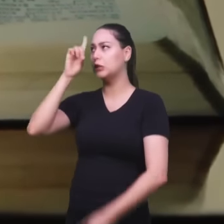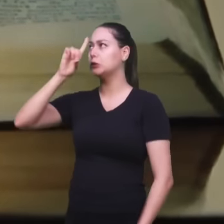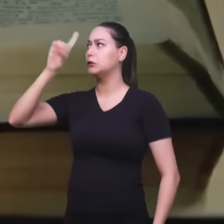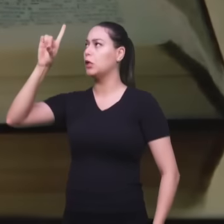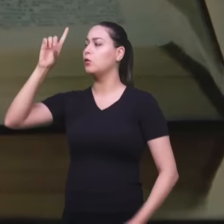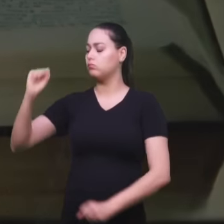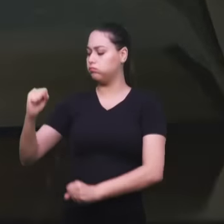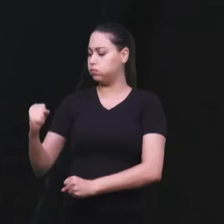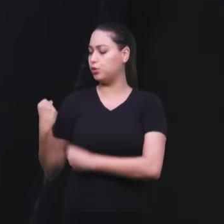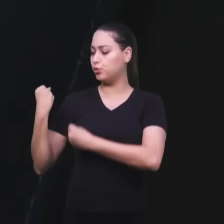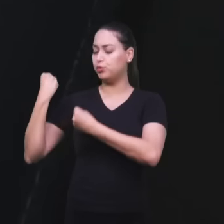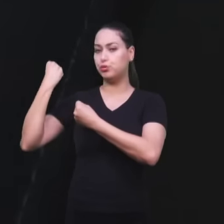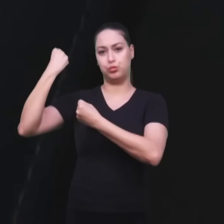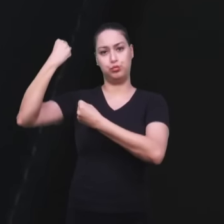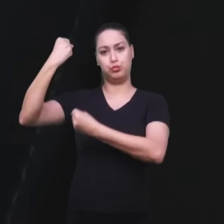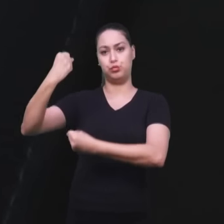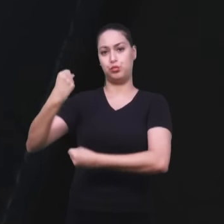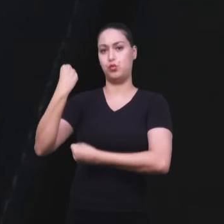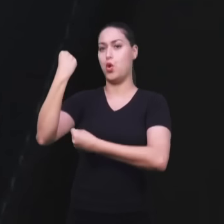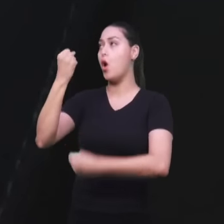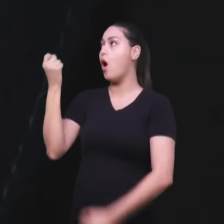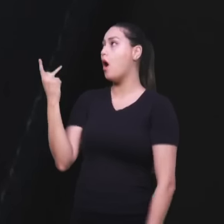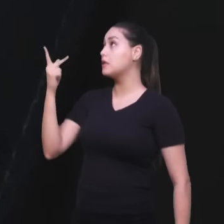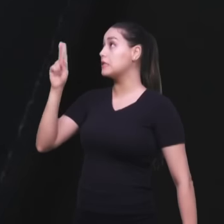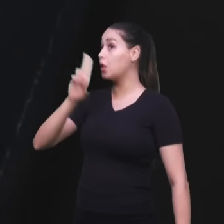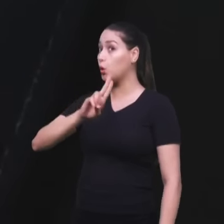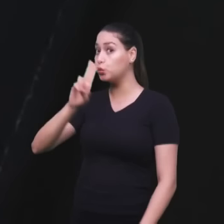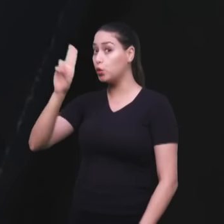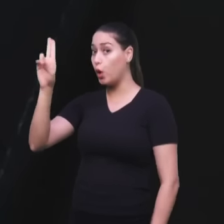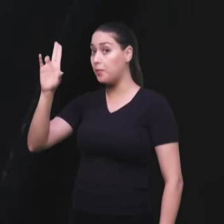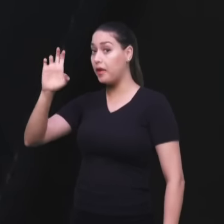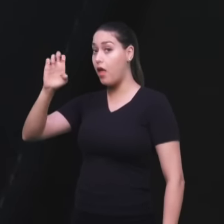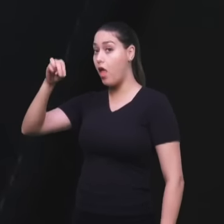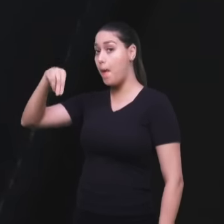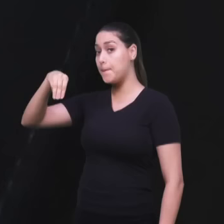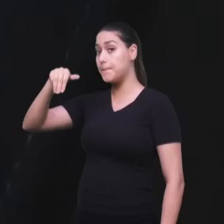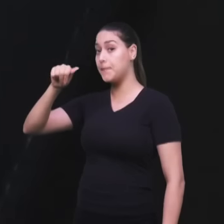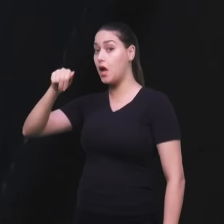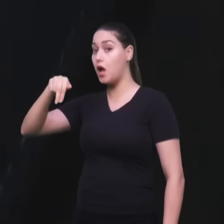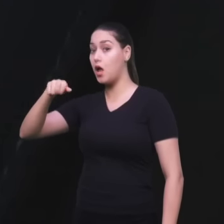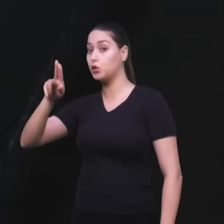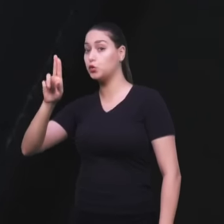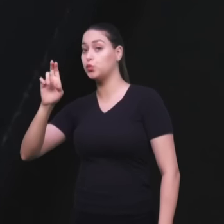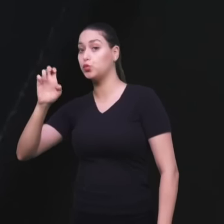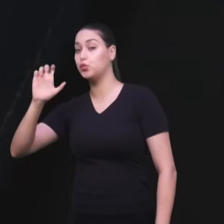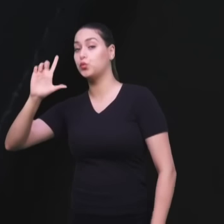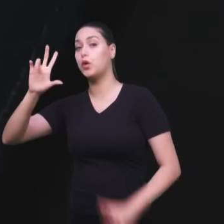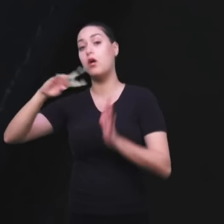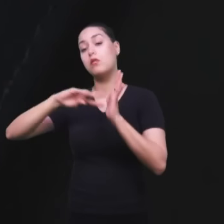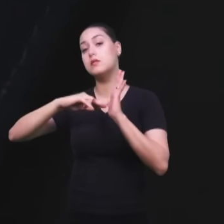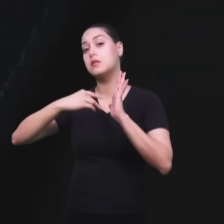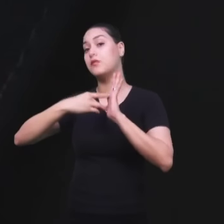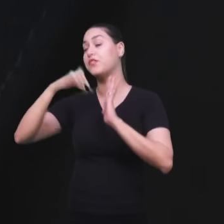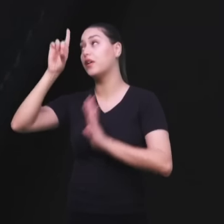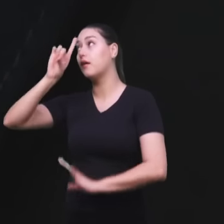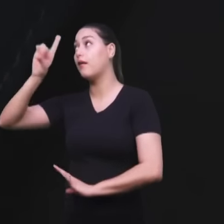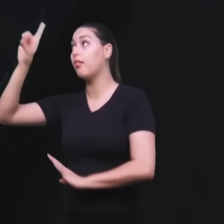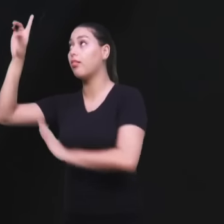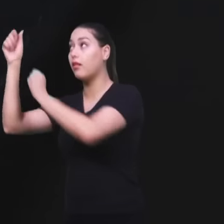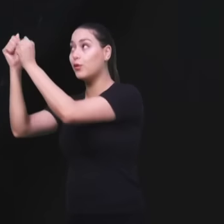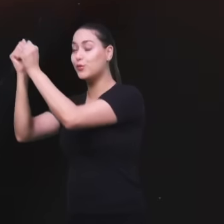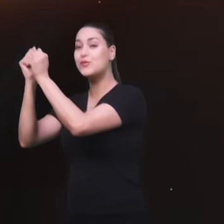Seu nome Emmanuel Seu nome Emmanuel E quando